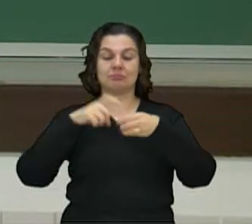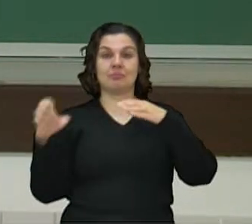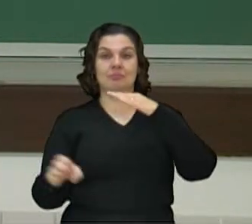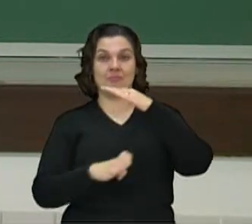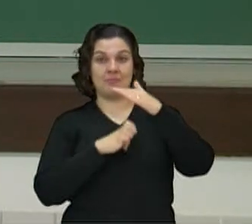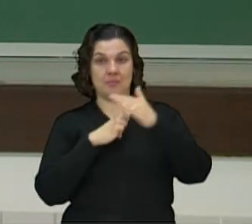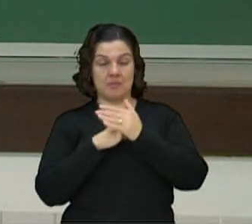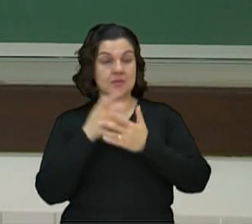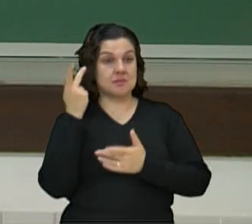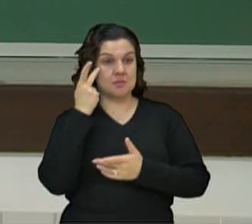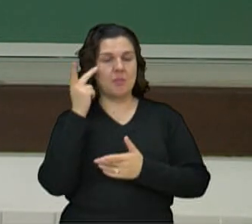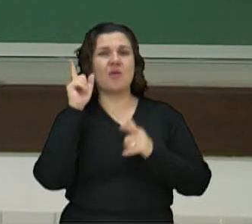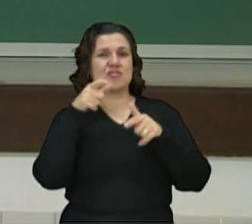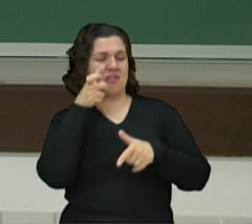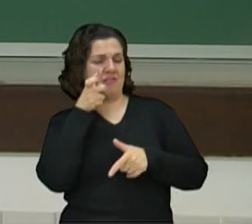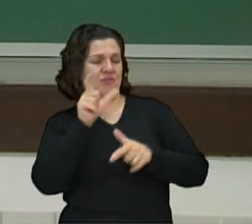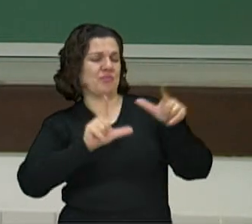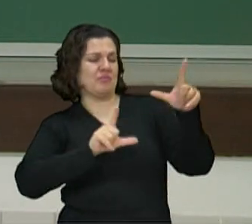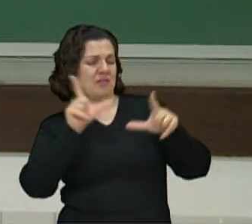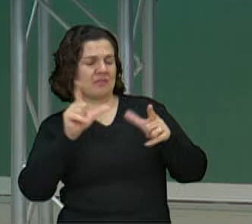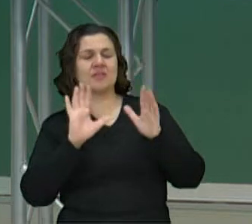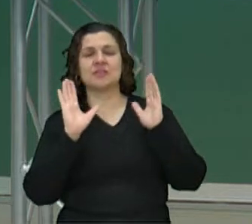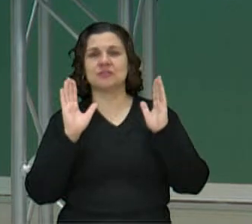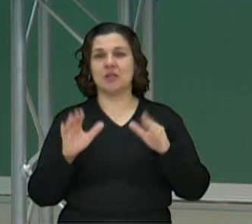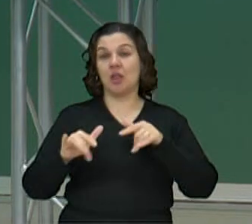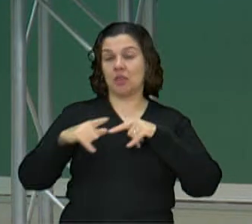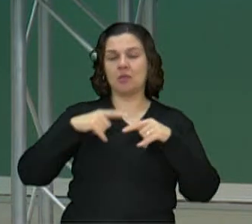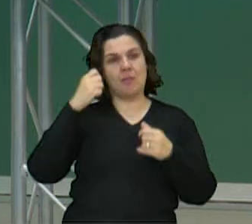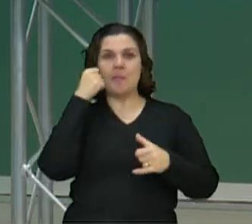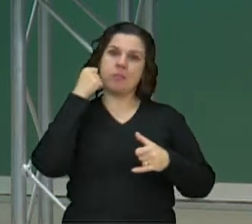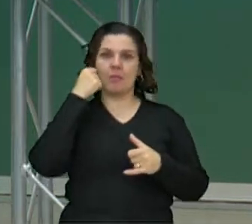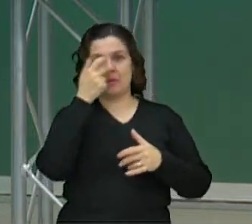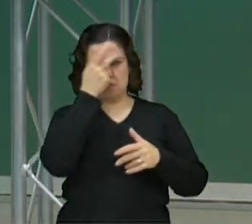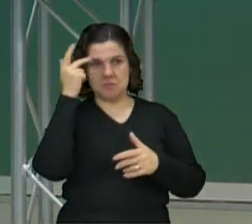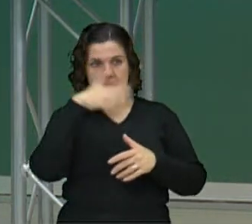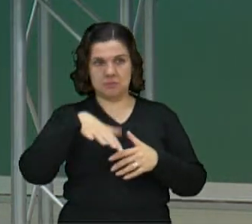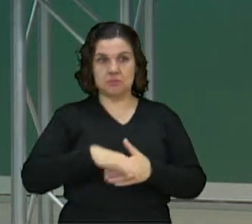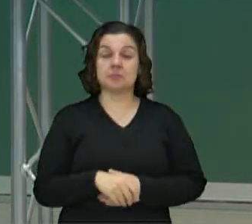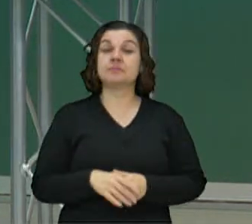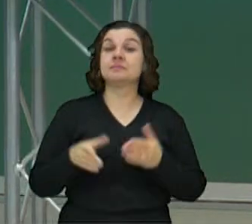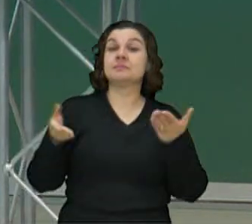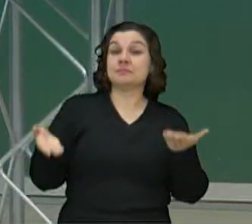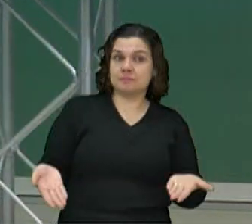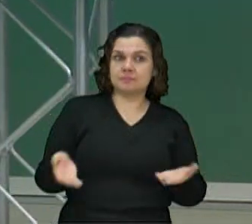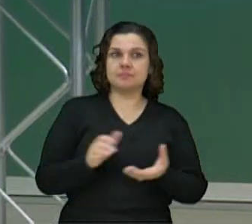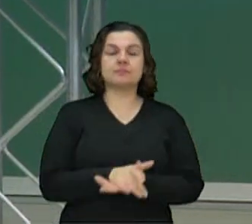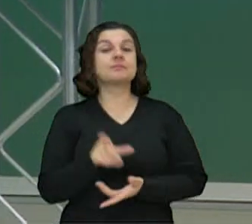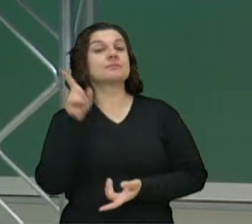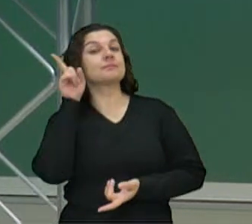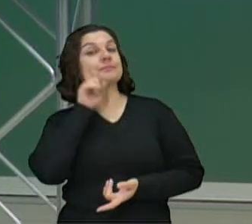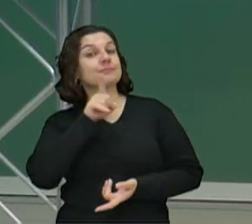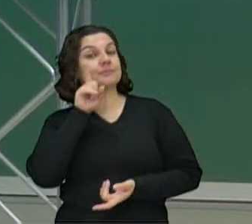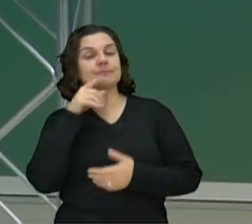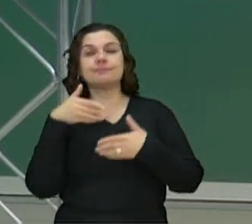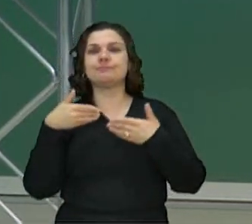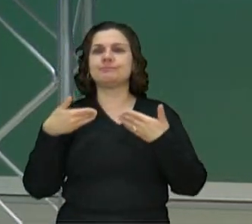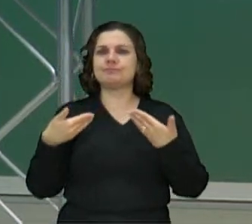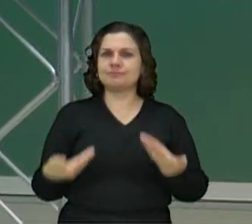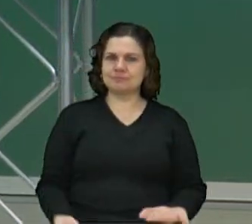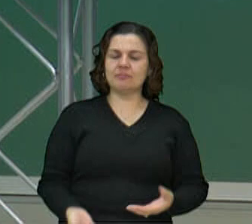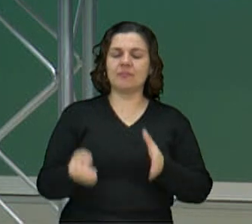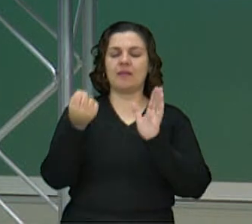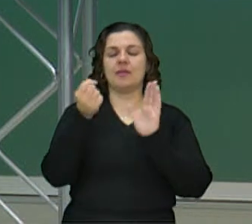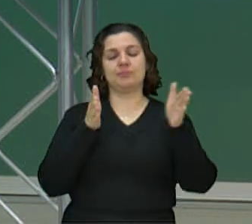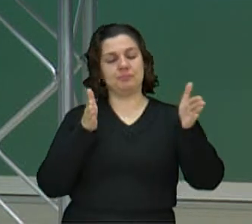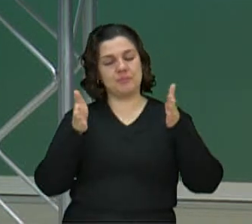Paulo. Você já viu isso na TV, no jornal, toda a movimentação lá que existe. E nos Estados Unidos, na